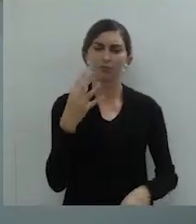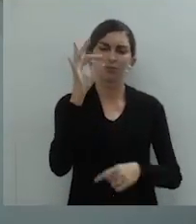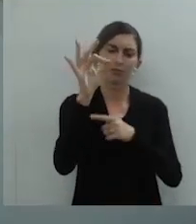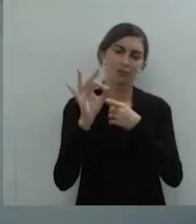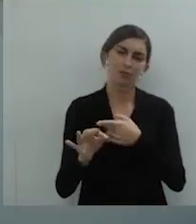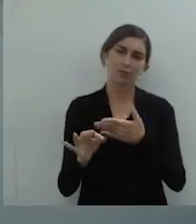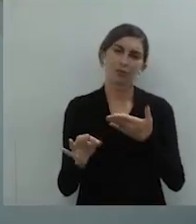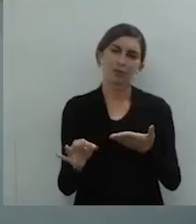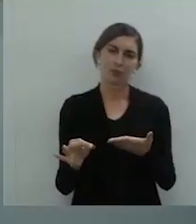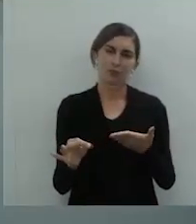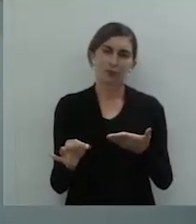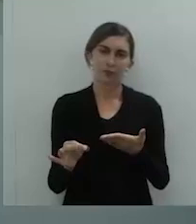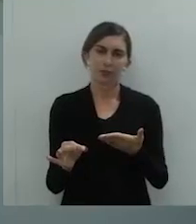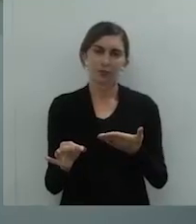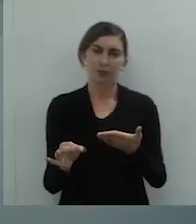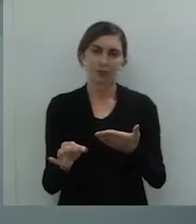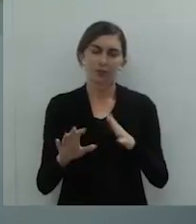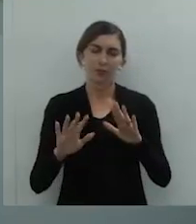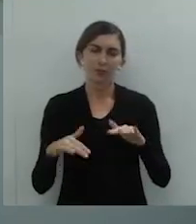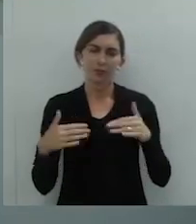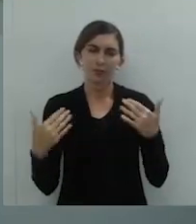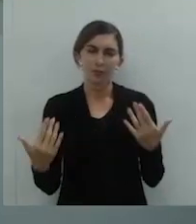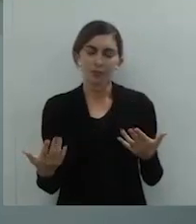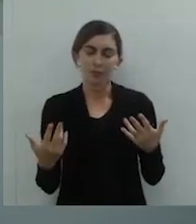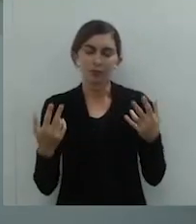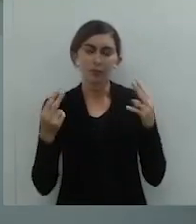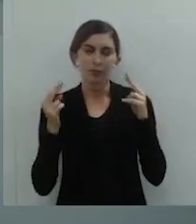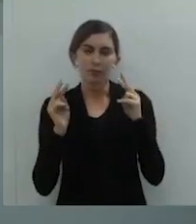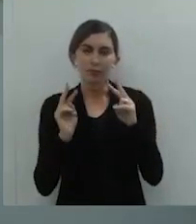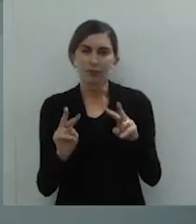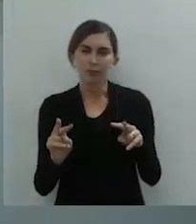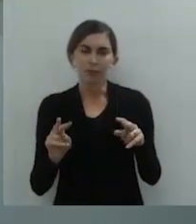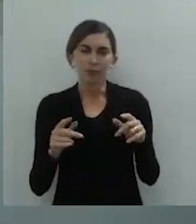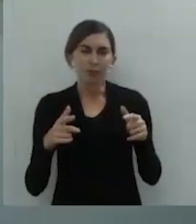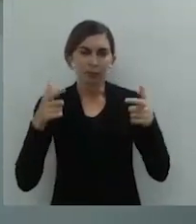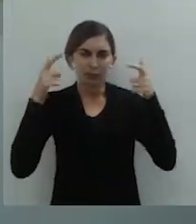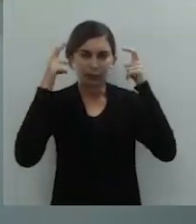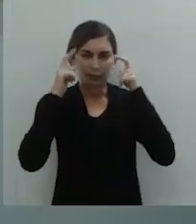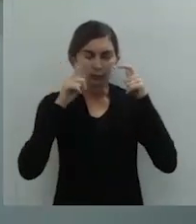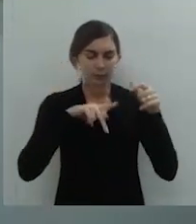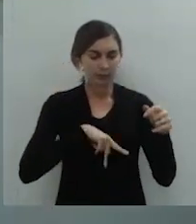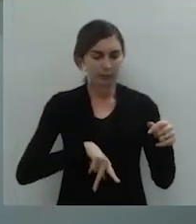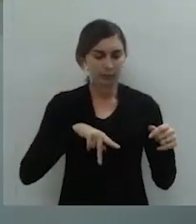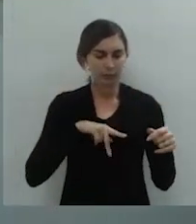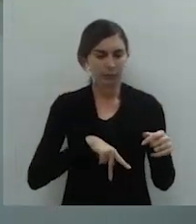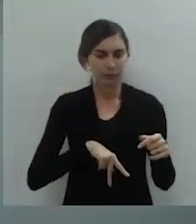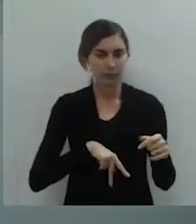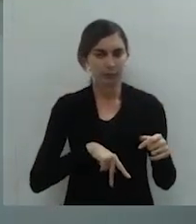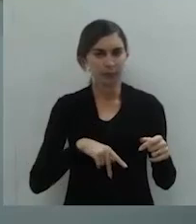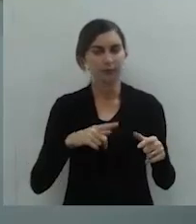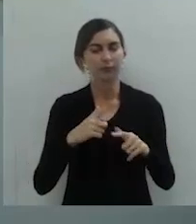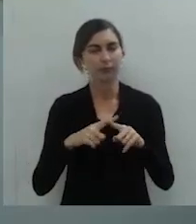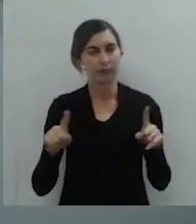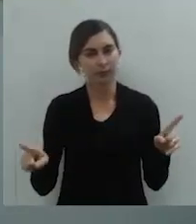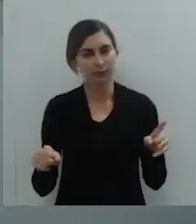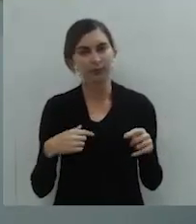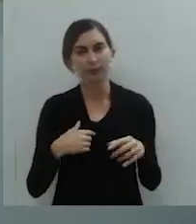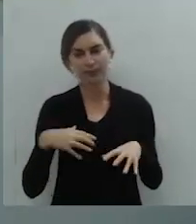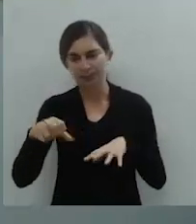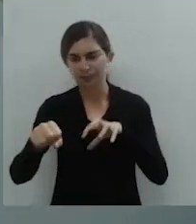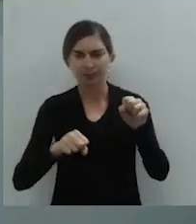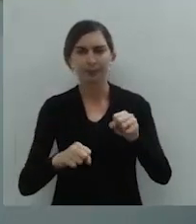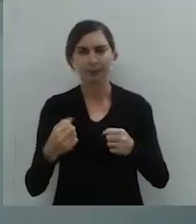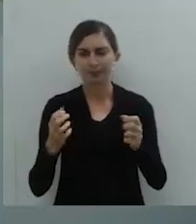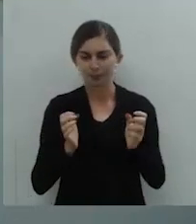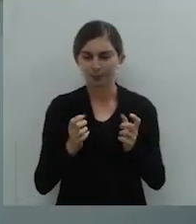4%. Então veja, a coroa de Portugal, além de explorar